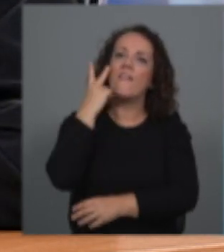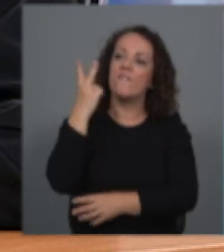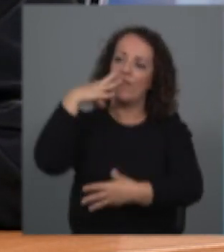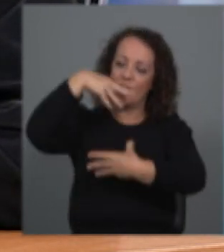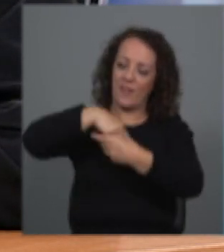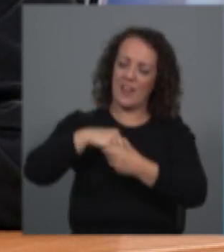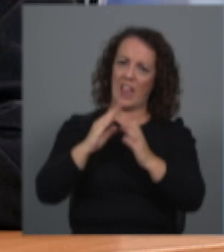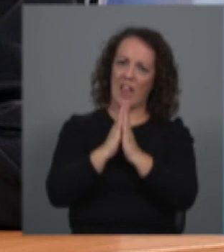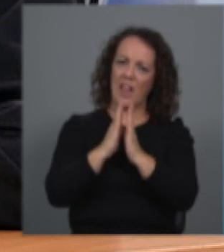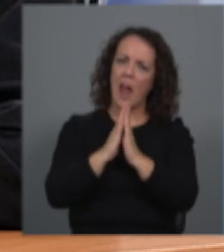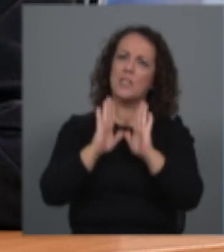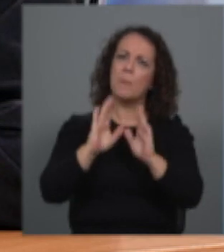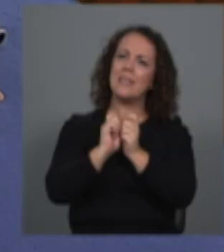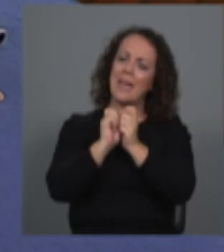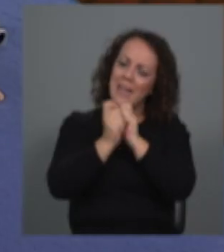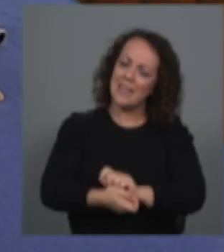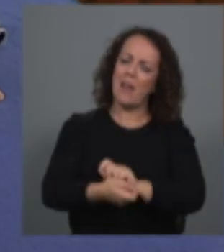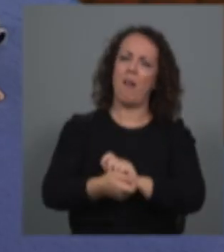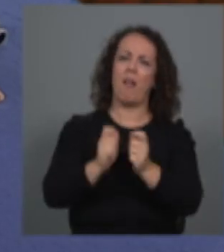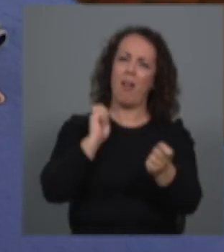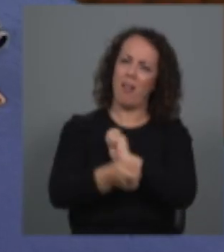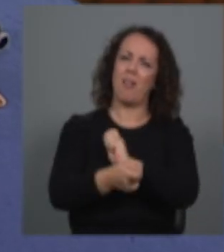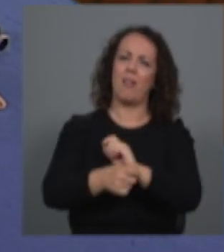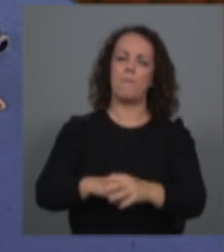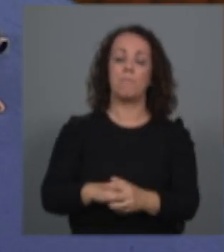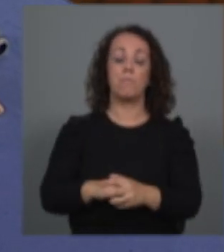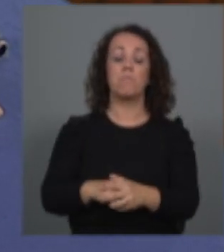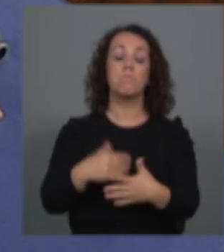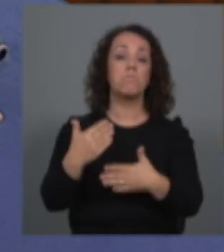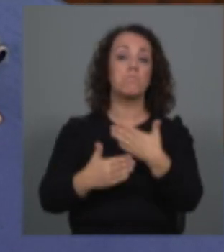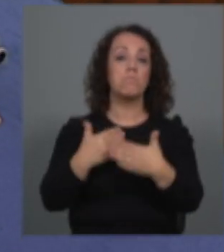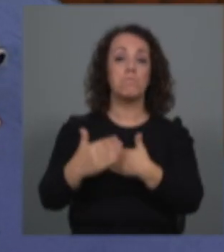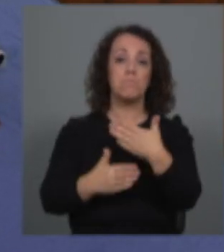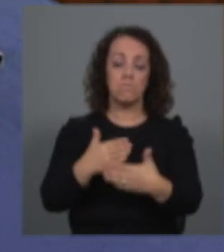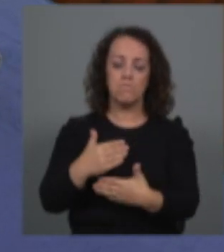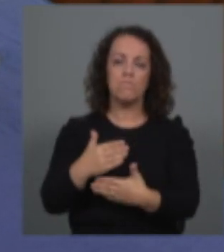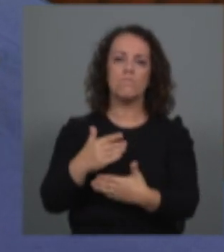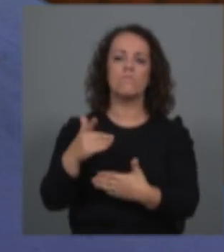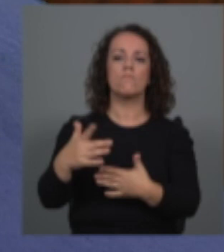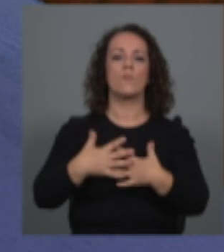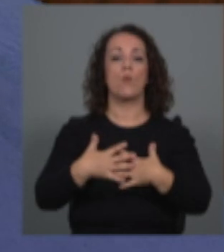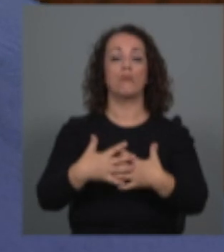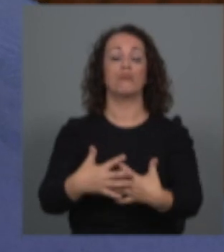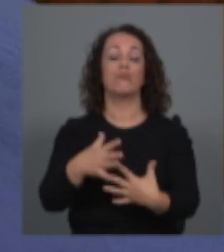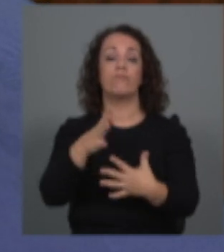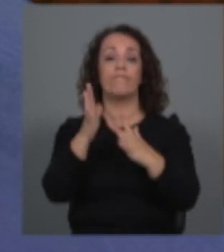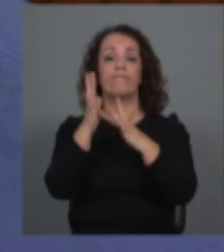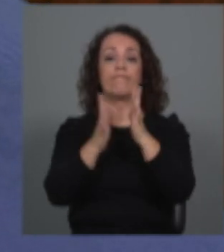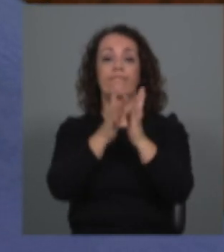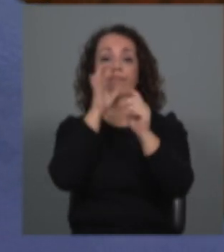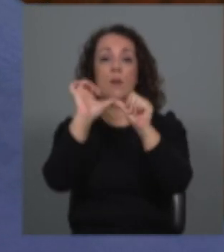um pouco mais radical. E depois a sua adesão ao Evangelho